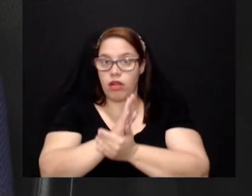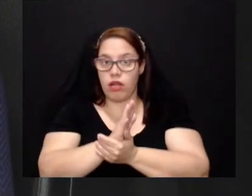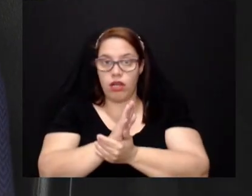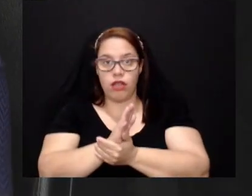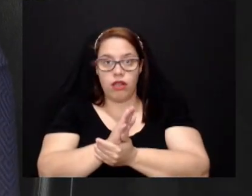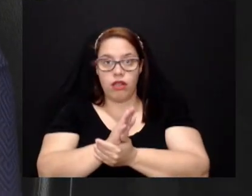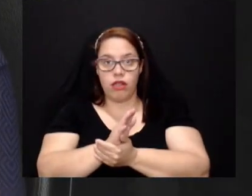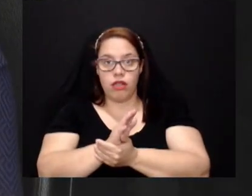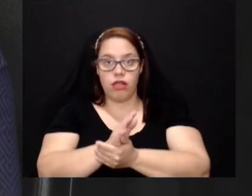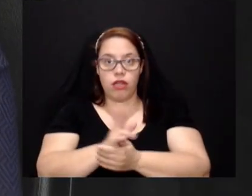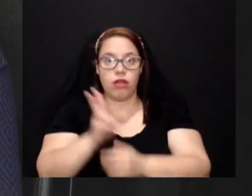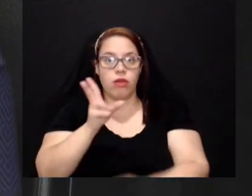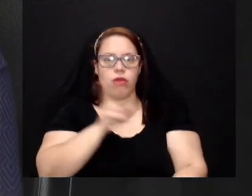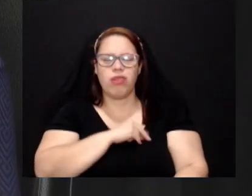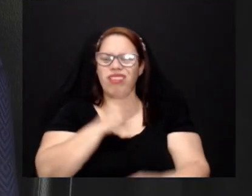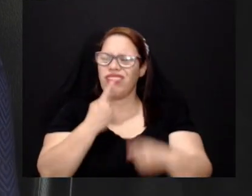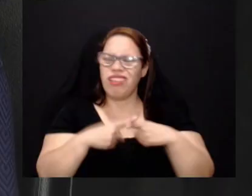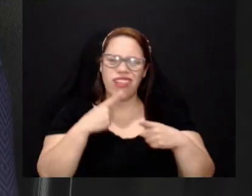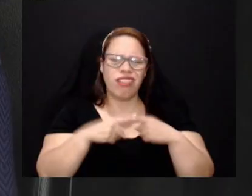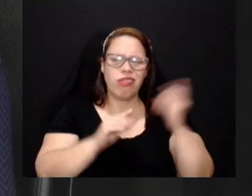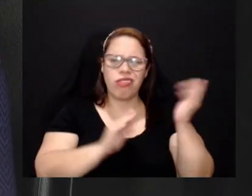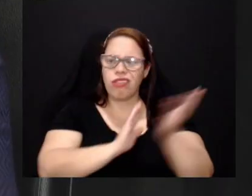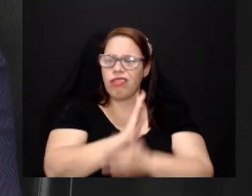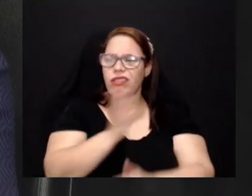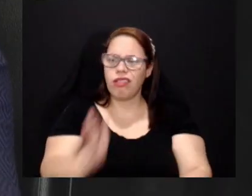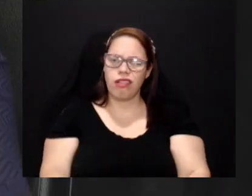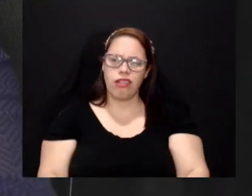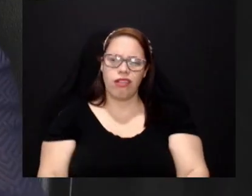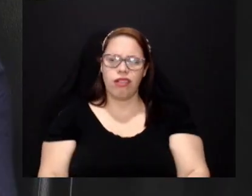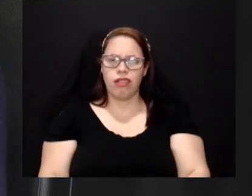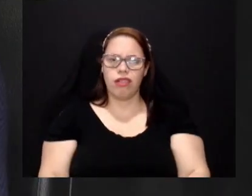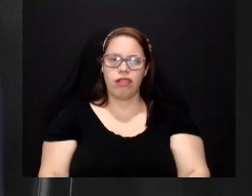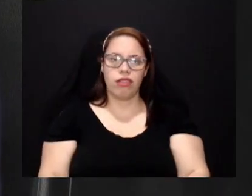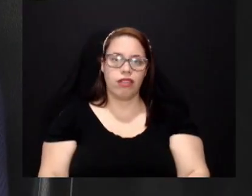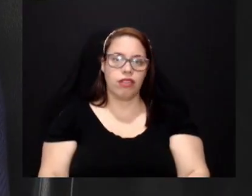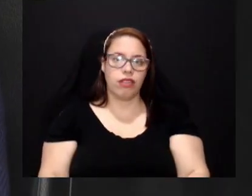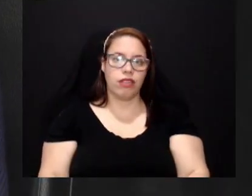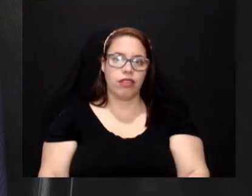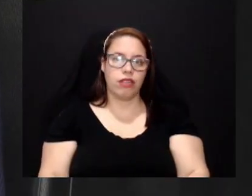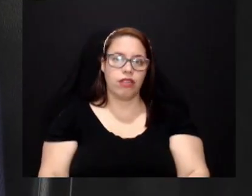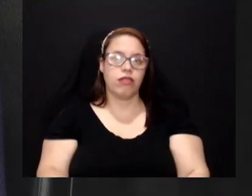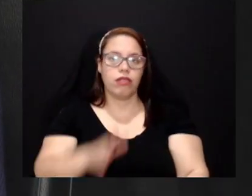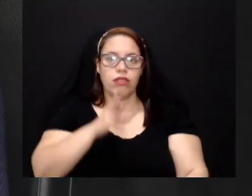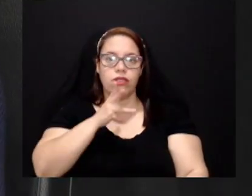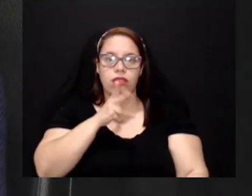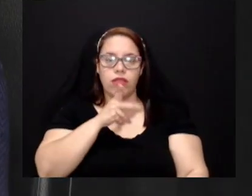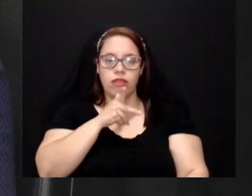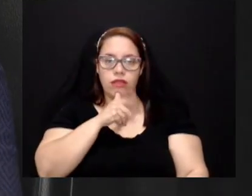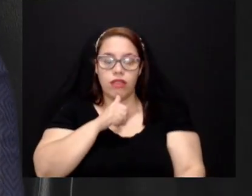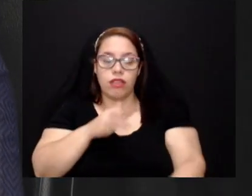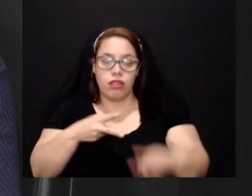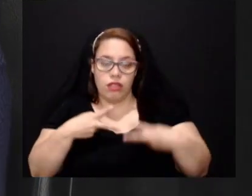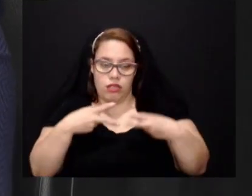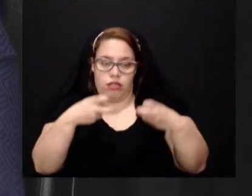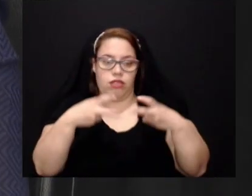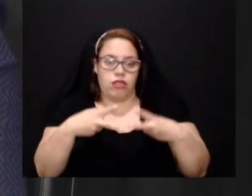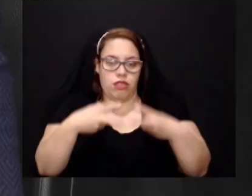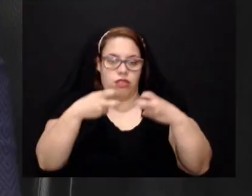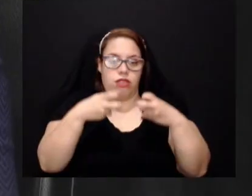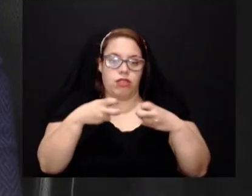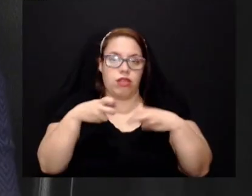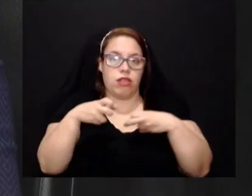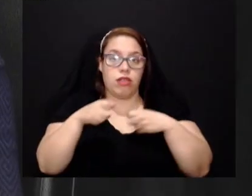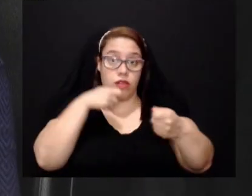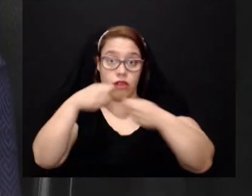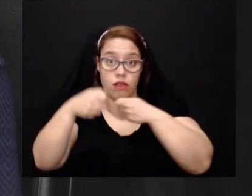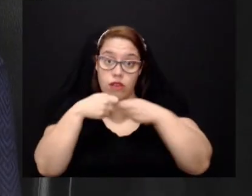nossa, mas por que eu não passo? O que está acontecendo? E aí demorou muito tempo para eu perceber que ali naquelas entrevistas, geralmente